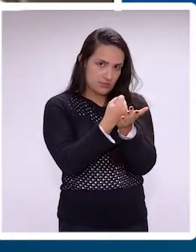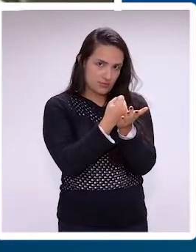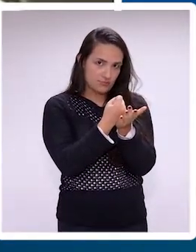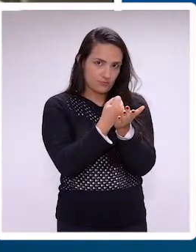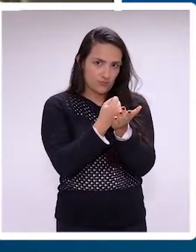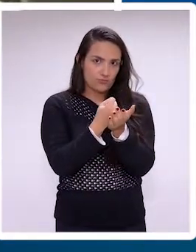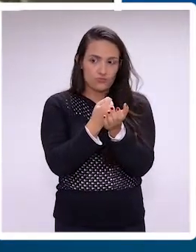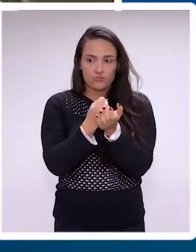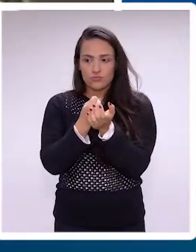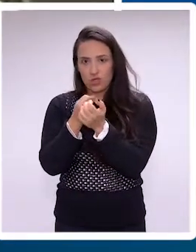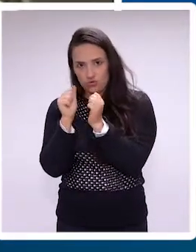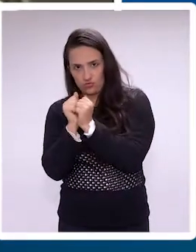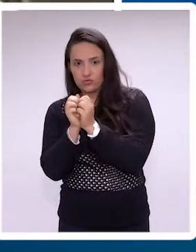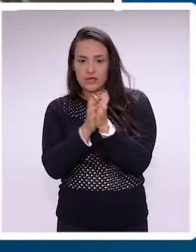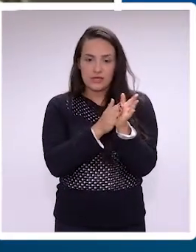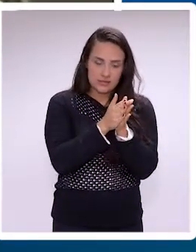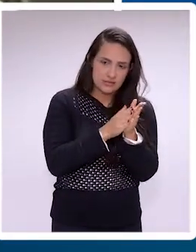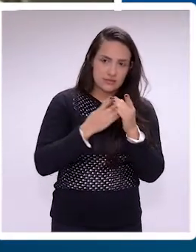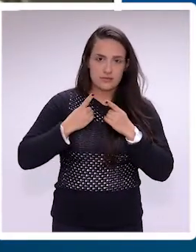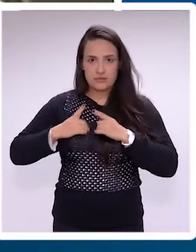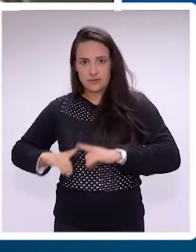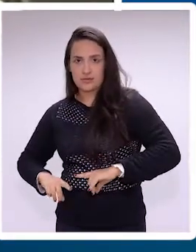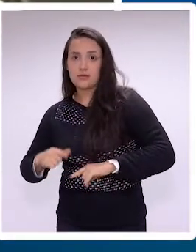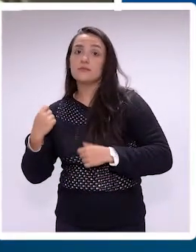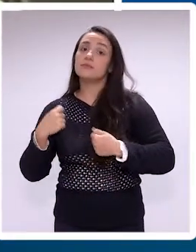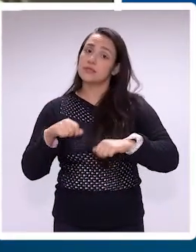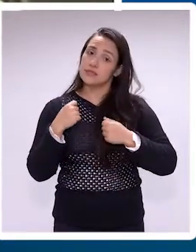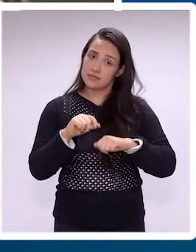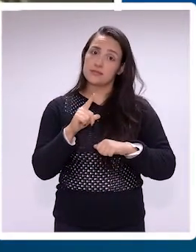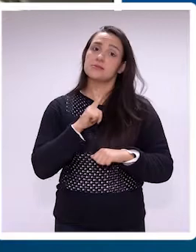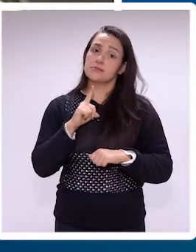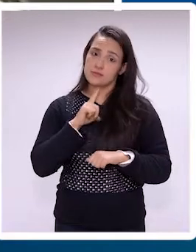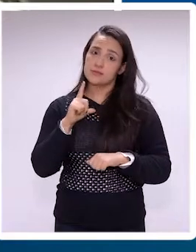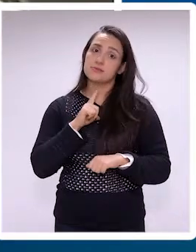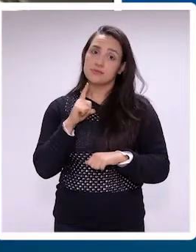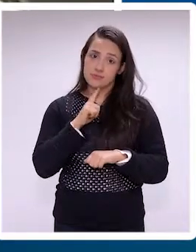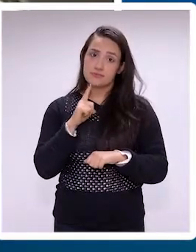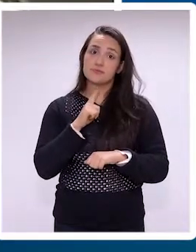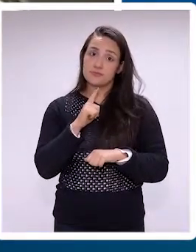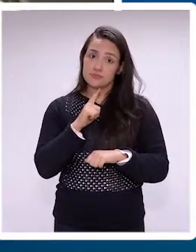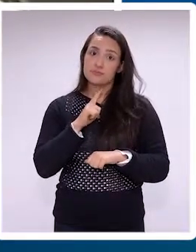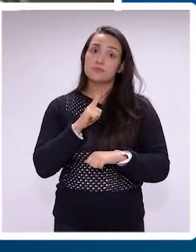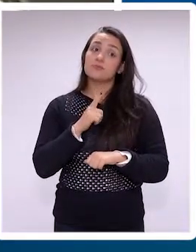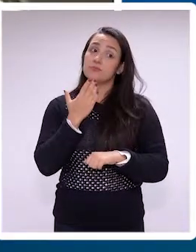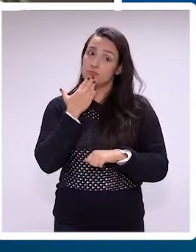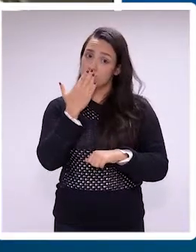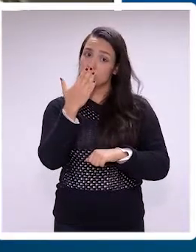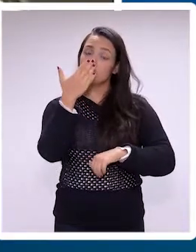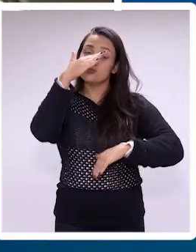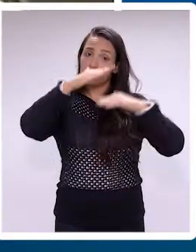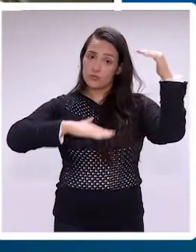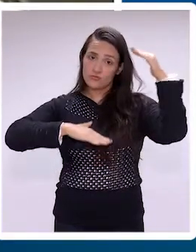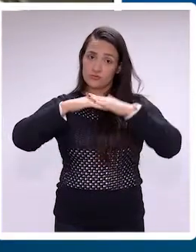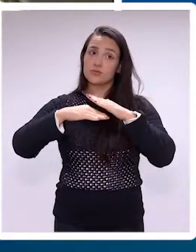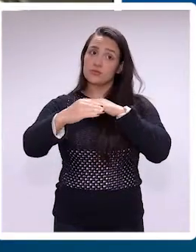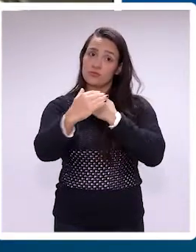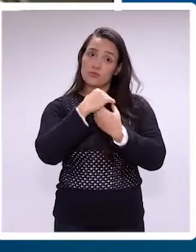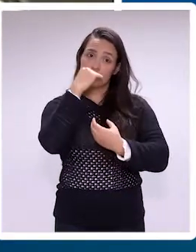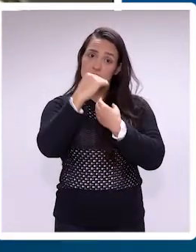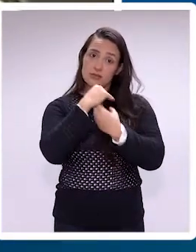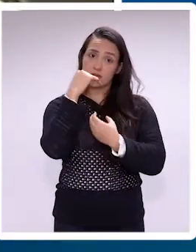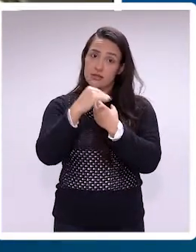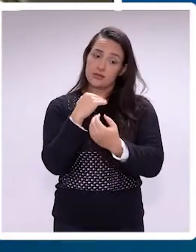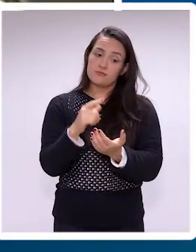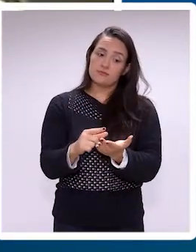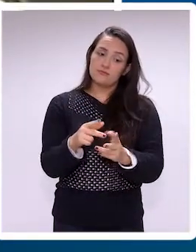tratamento medicamentoso ele deve ser buscado na busca de um profissional para que ocorra o controle